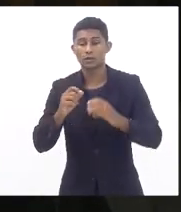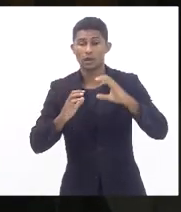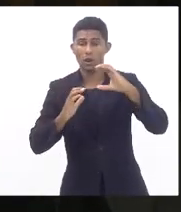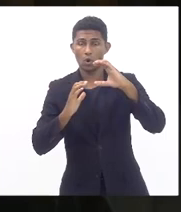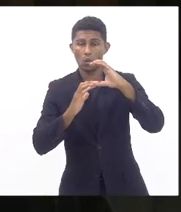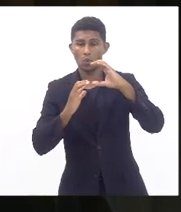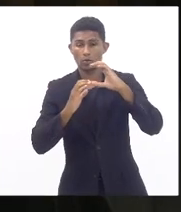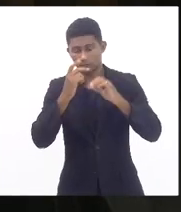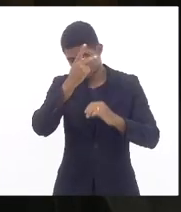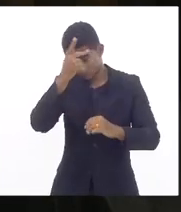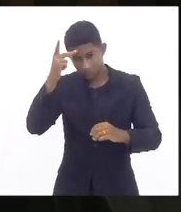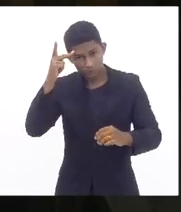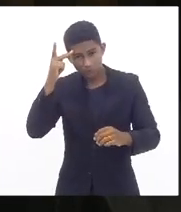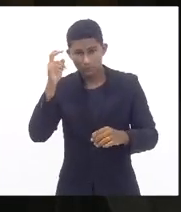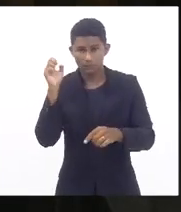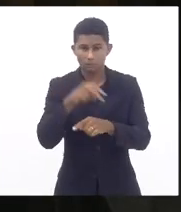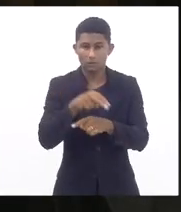Ju,